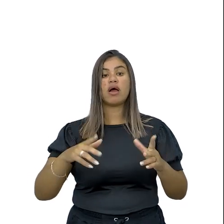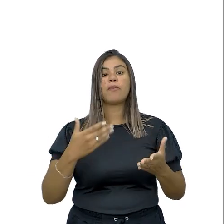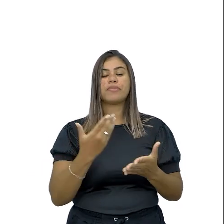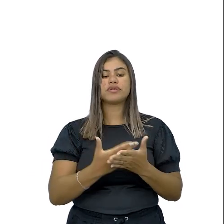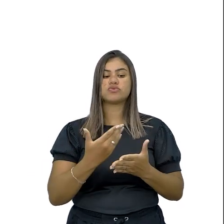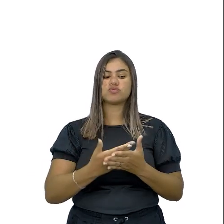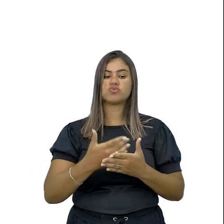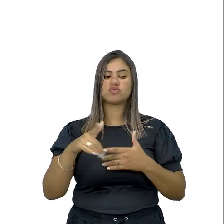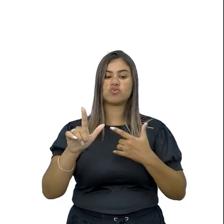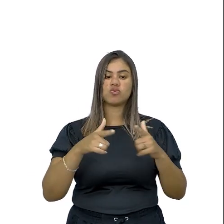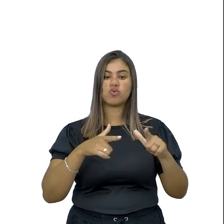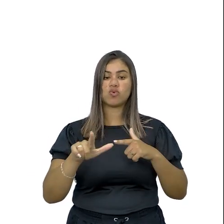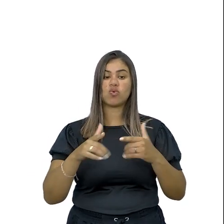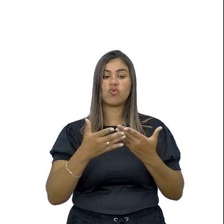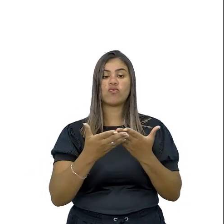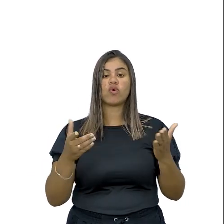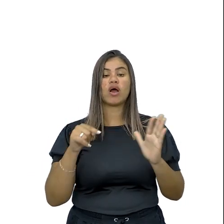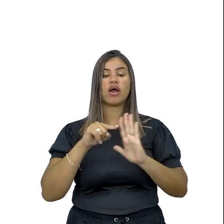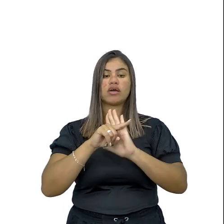você vai realizar algumas